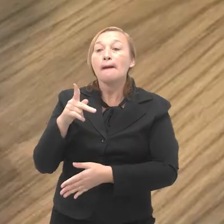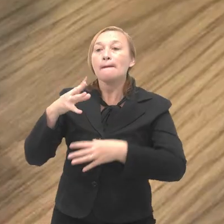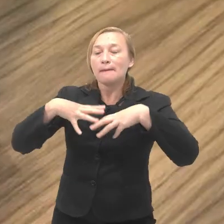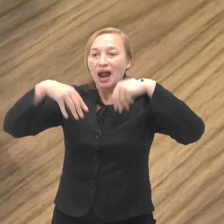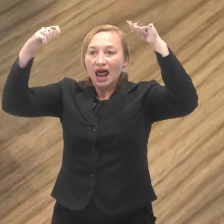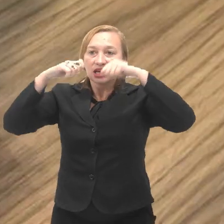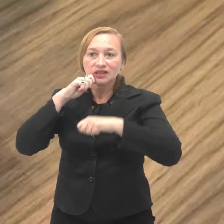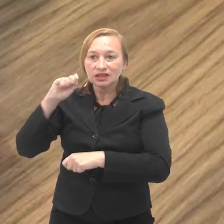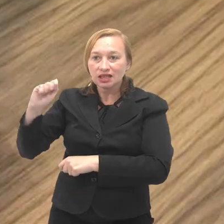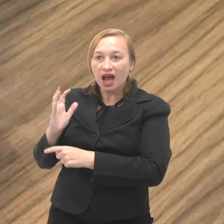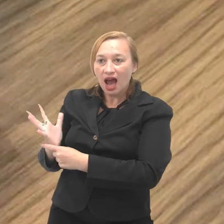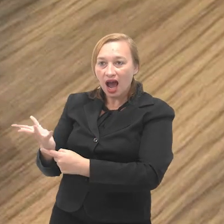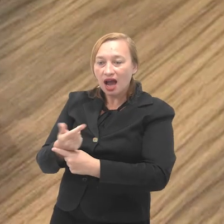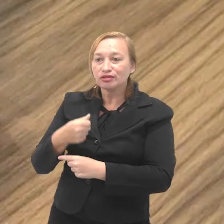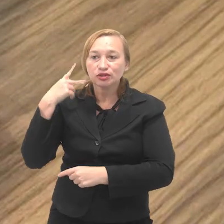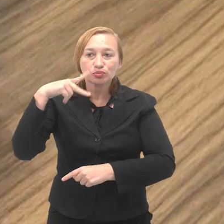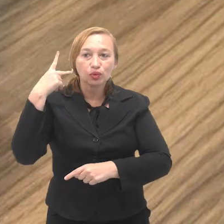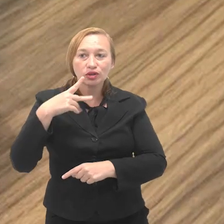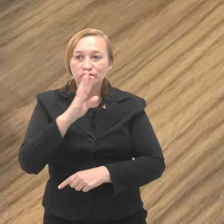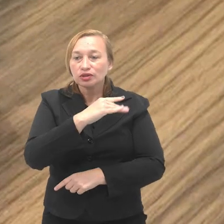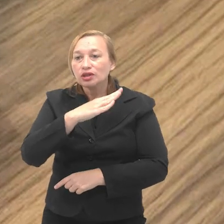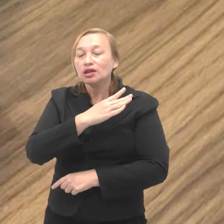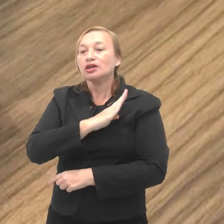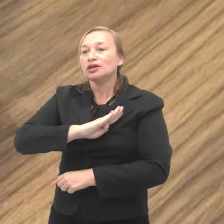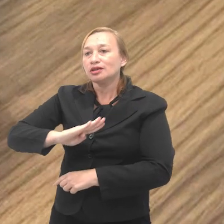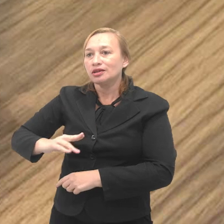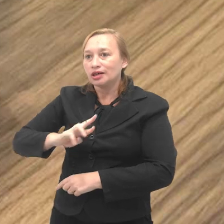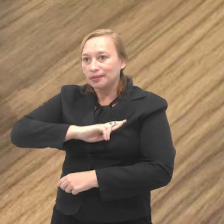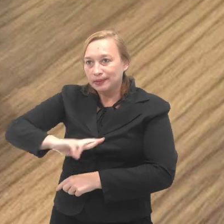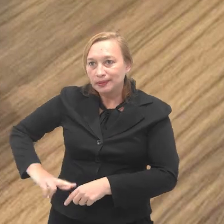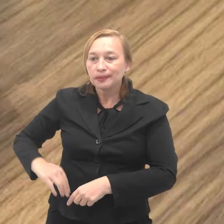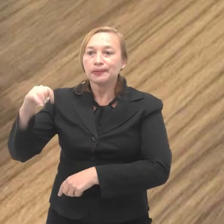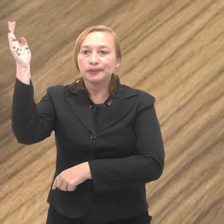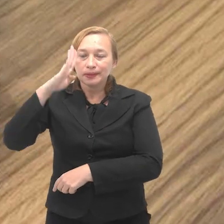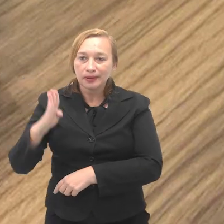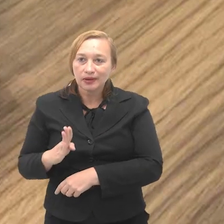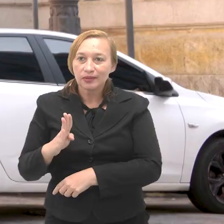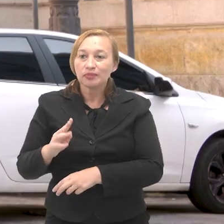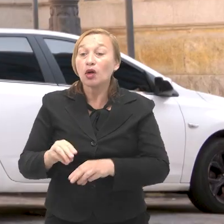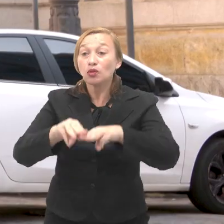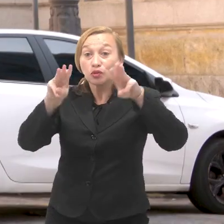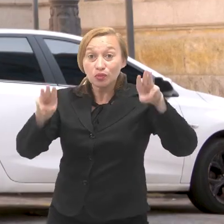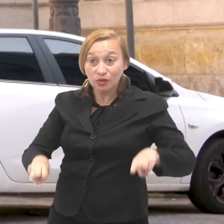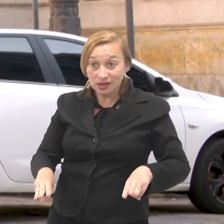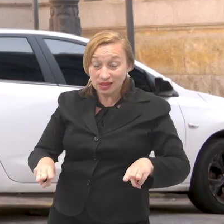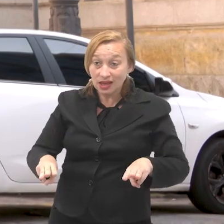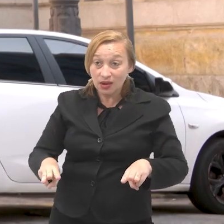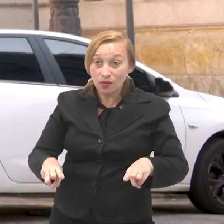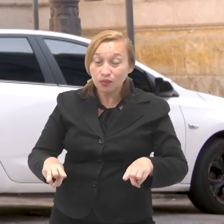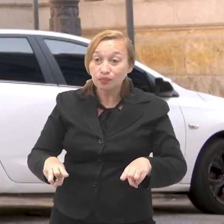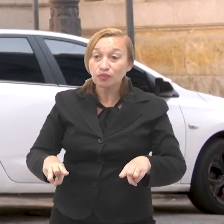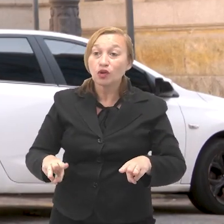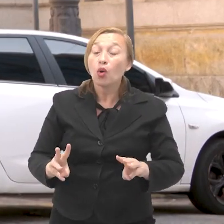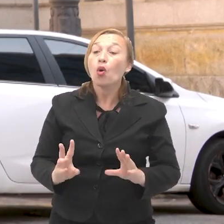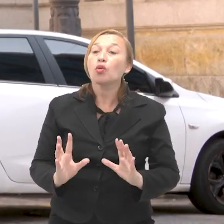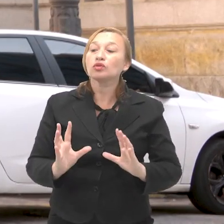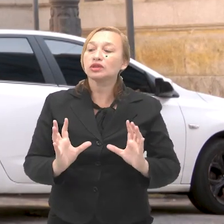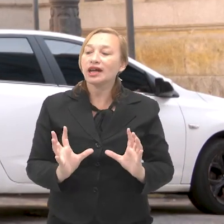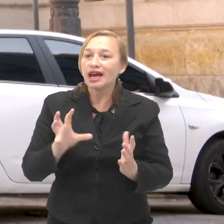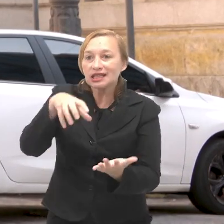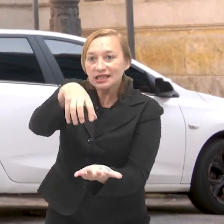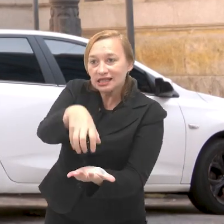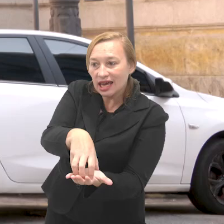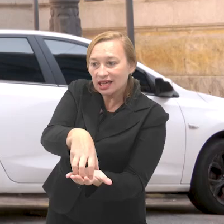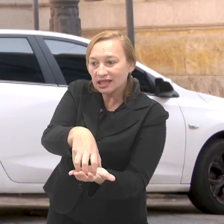Tiradentes, Arte e Política no Brasil Republicano, eu tive a grata surpresa, no Museu da República, na sua reserva técnica, onde era a sede do